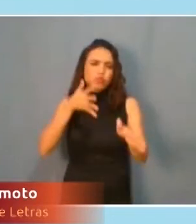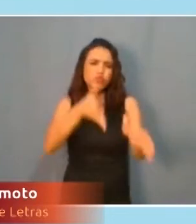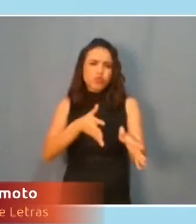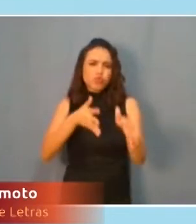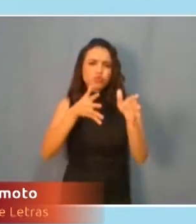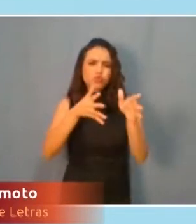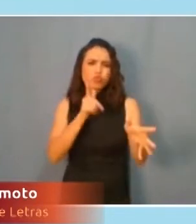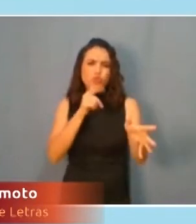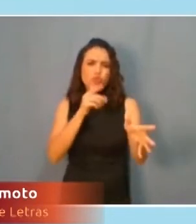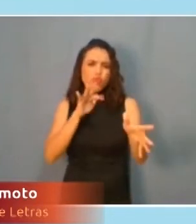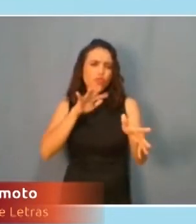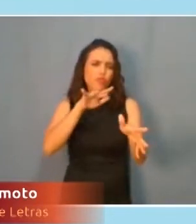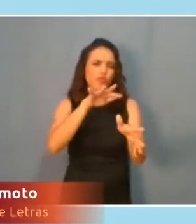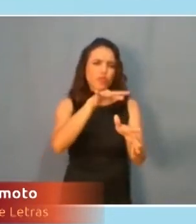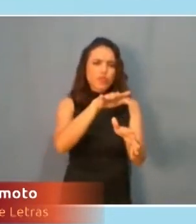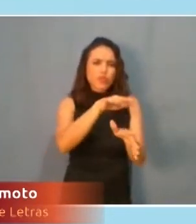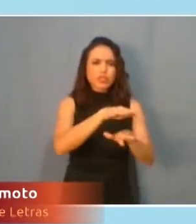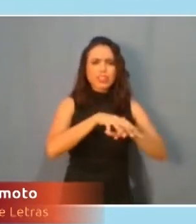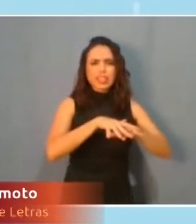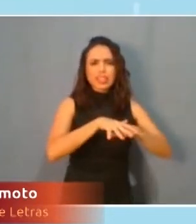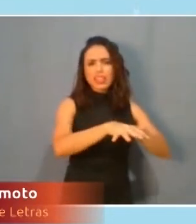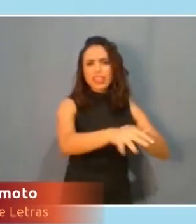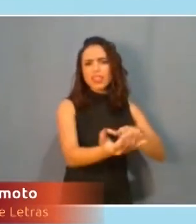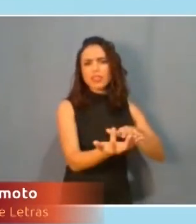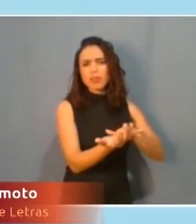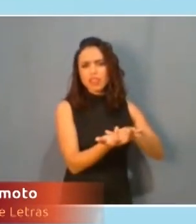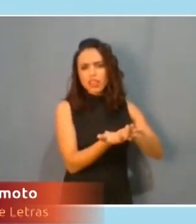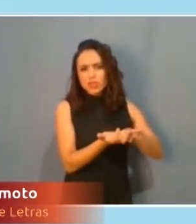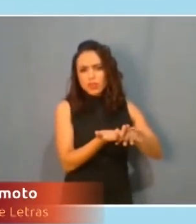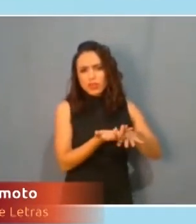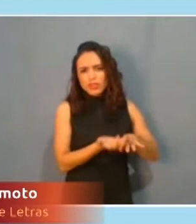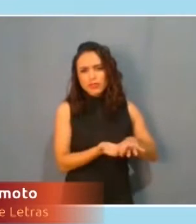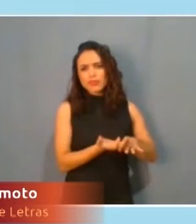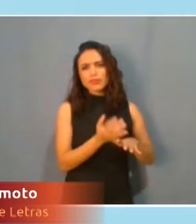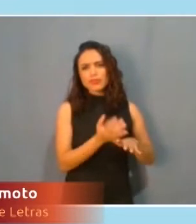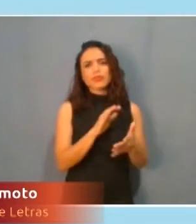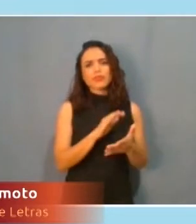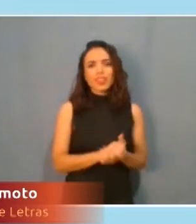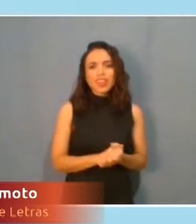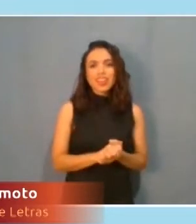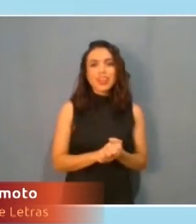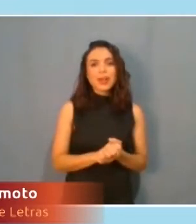espaço físico que é utilizado para você plantar soja,